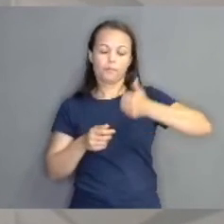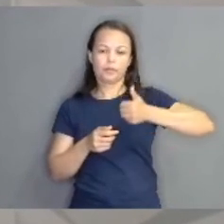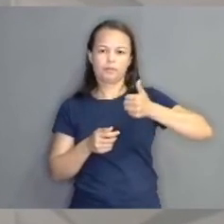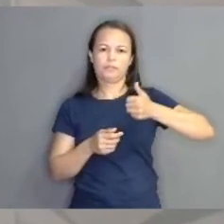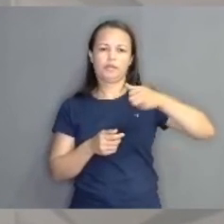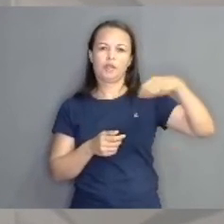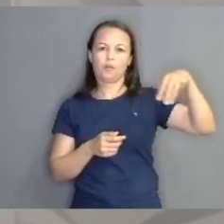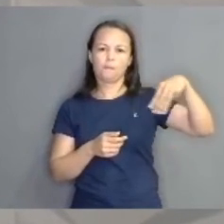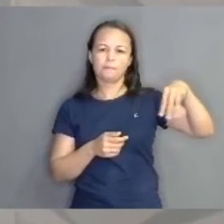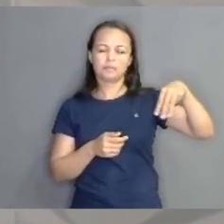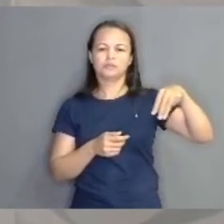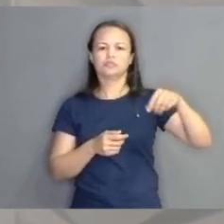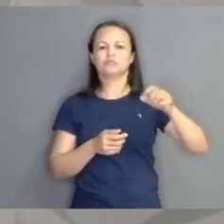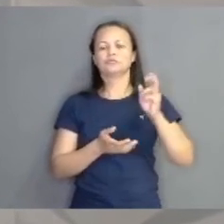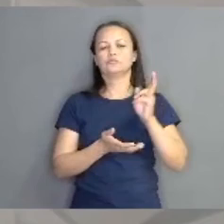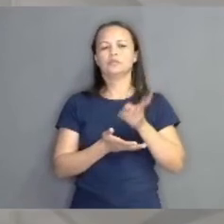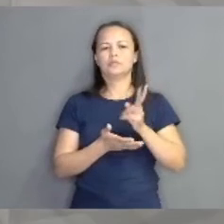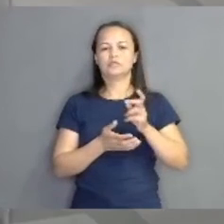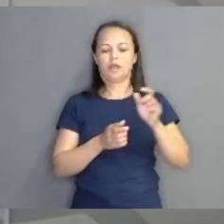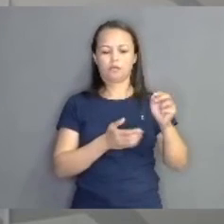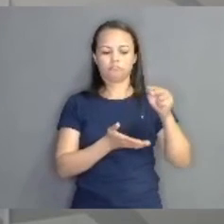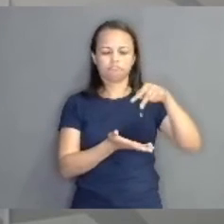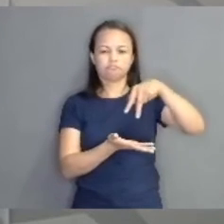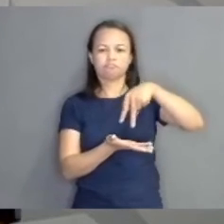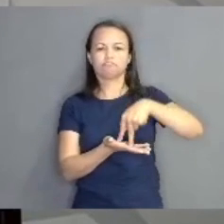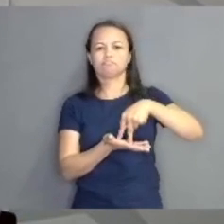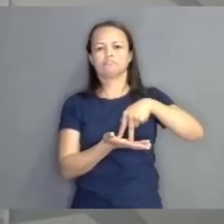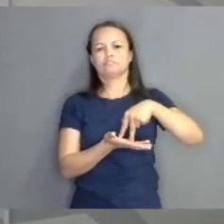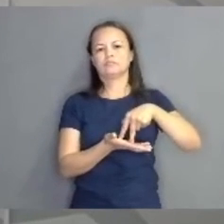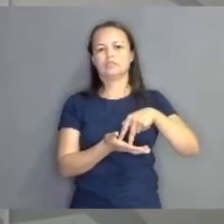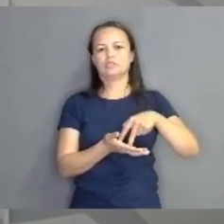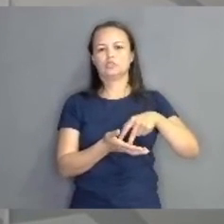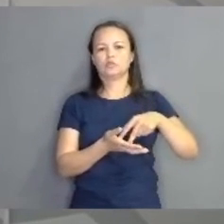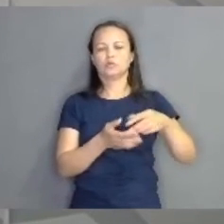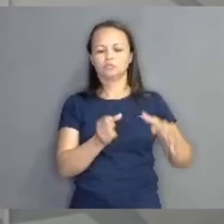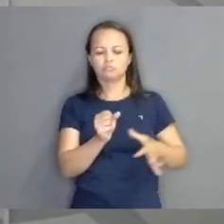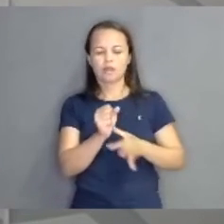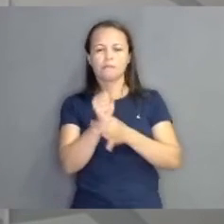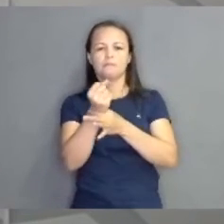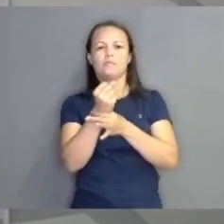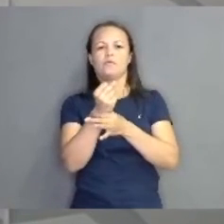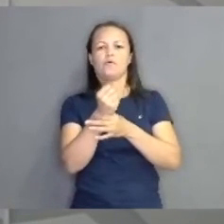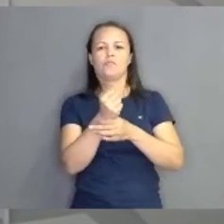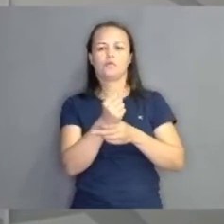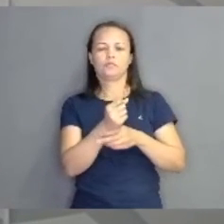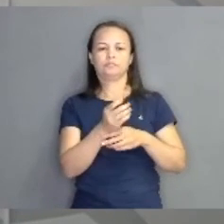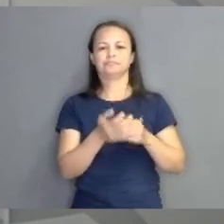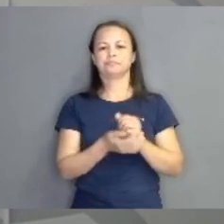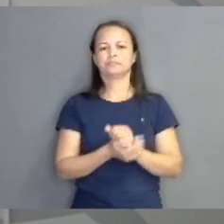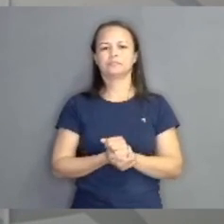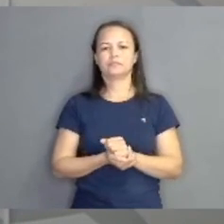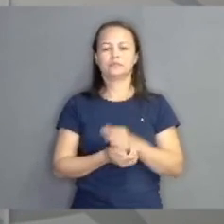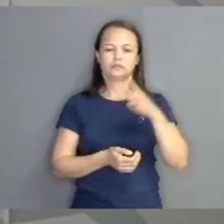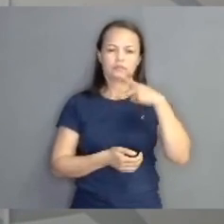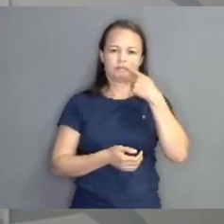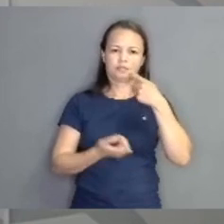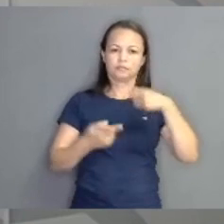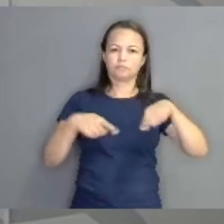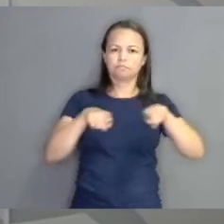sempre está ali à frente, dando todo o apoio necessário. Falei para vocês